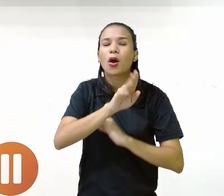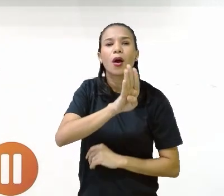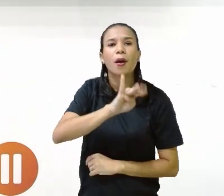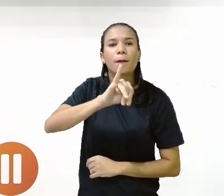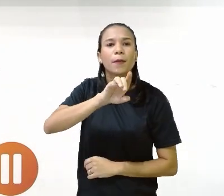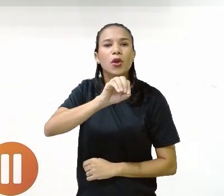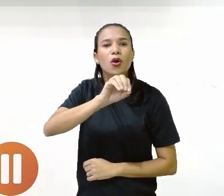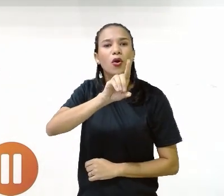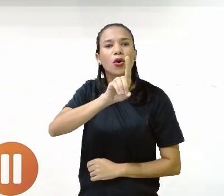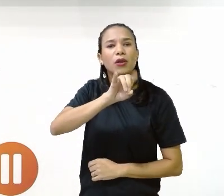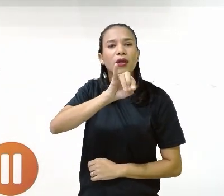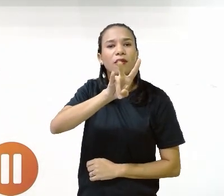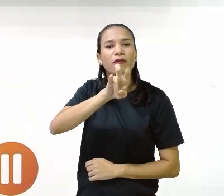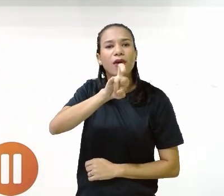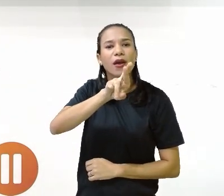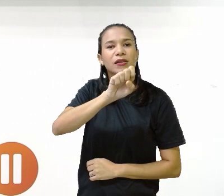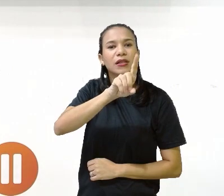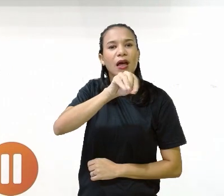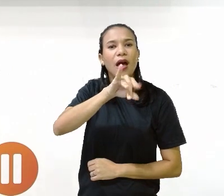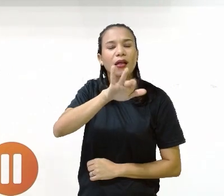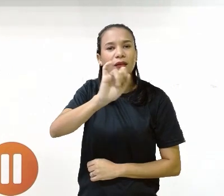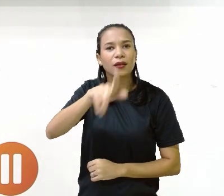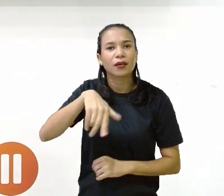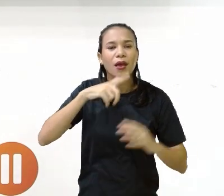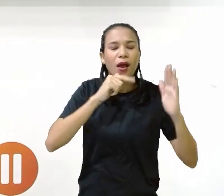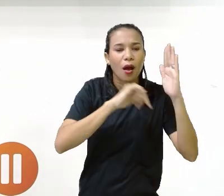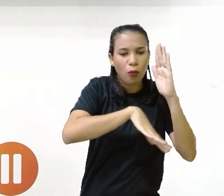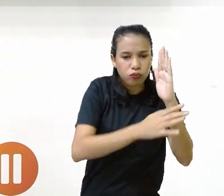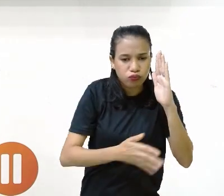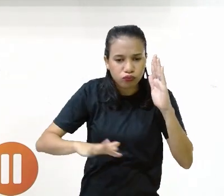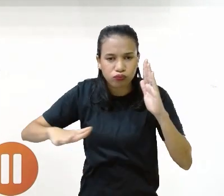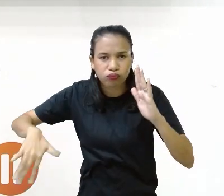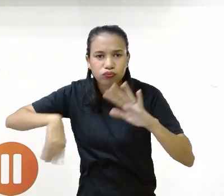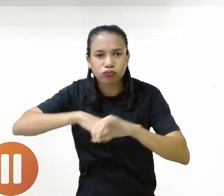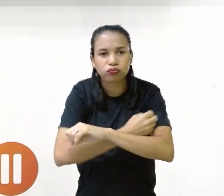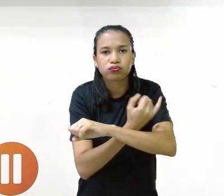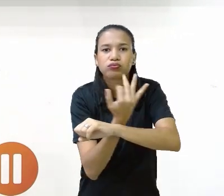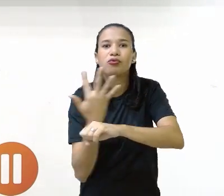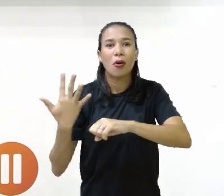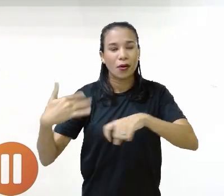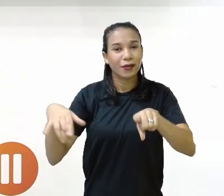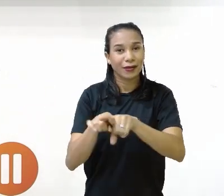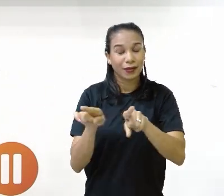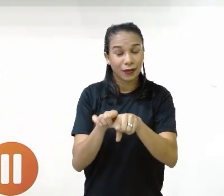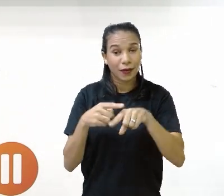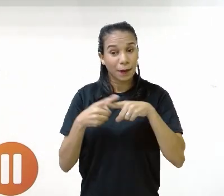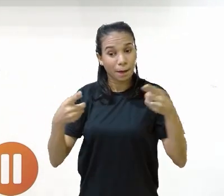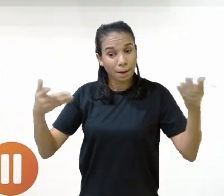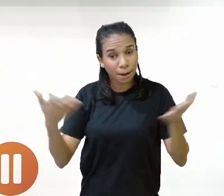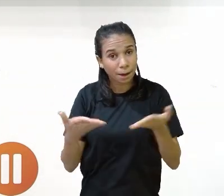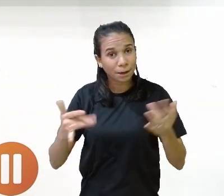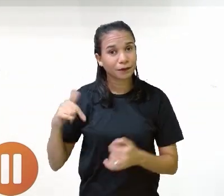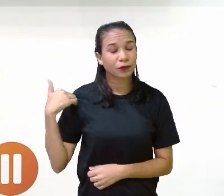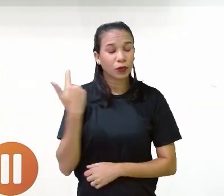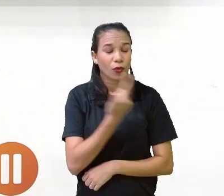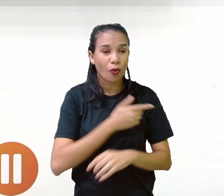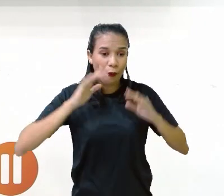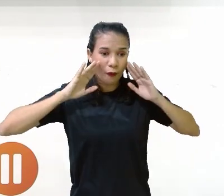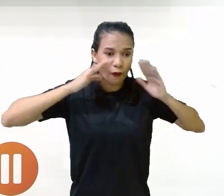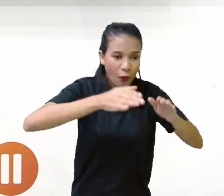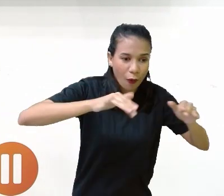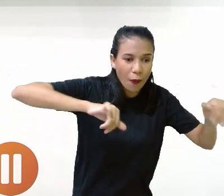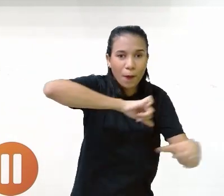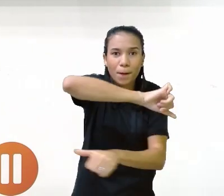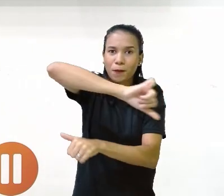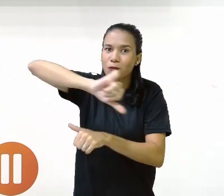Sobre a diversidade de espécies que fazem parte do nosso planeta. Hoje eu mudei um pouco o foco e